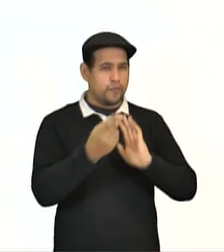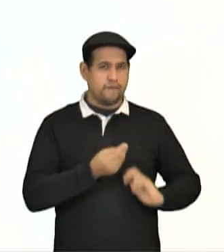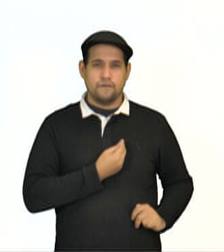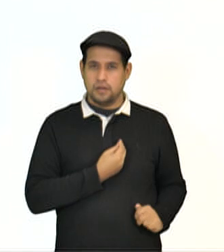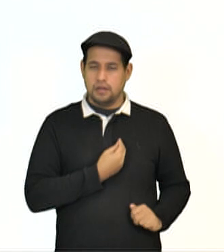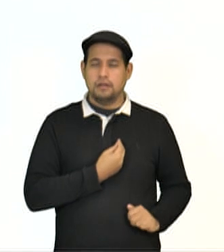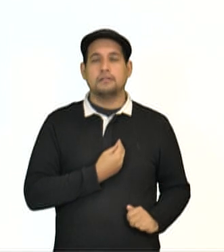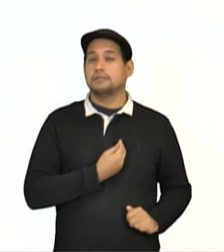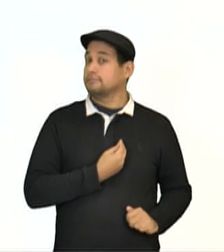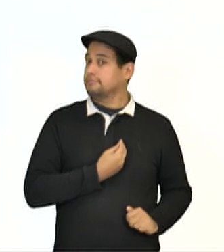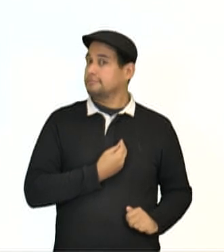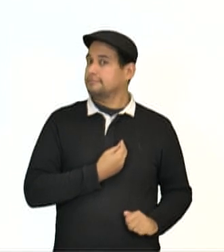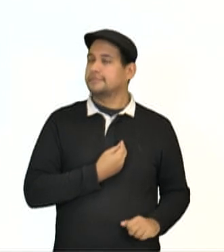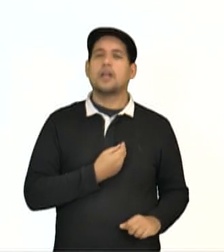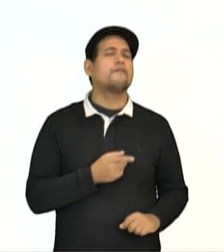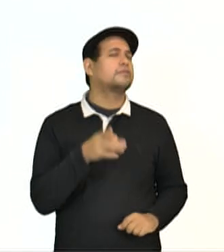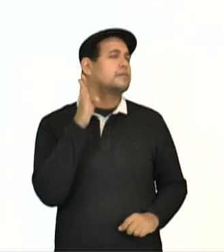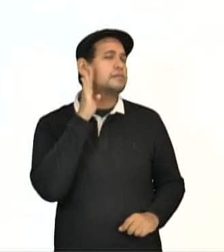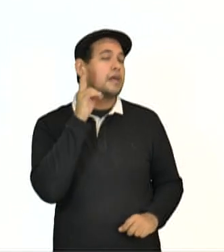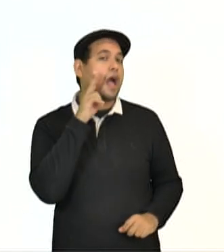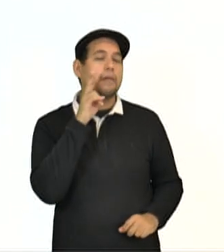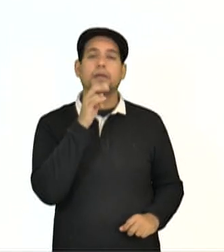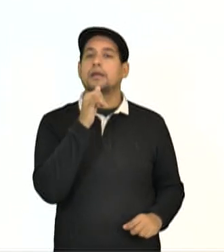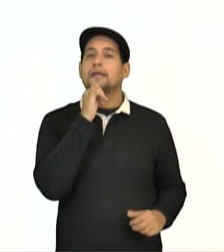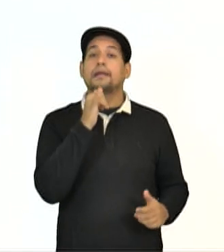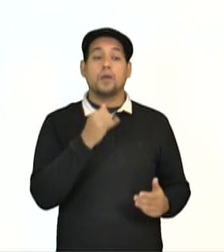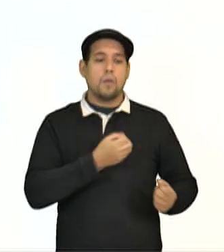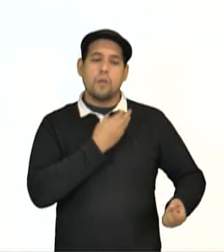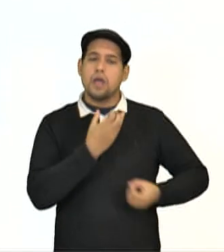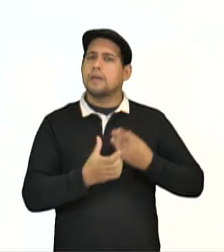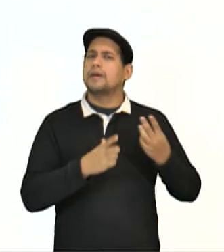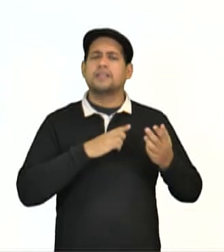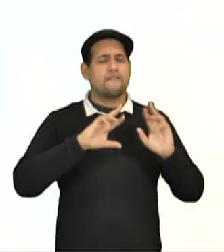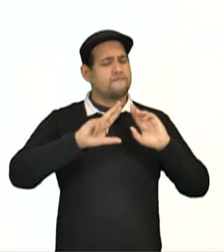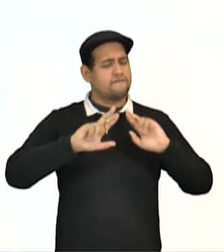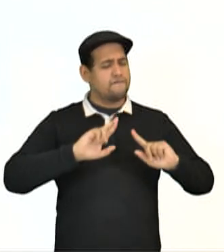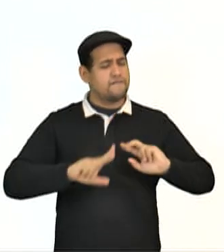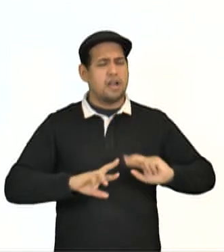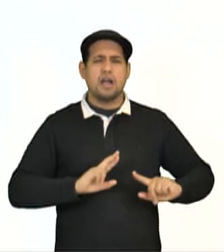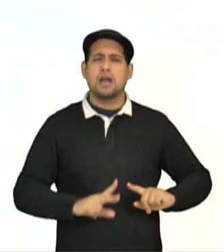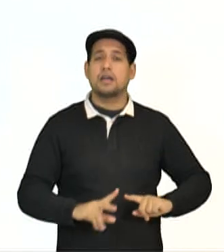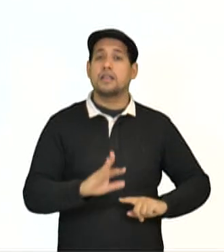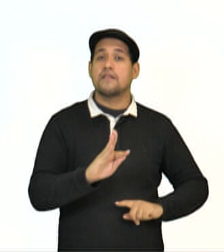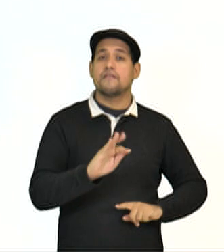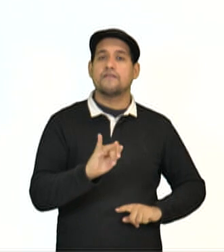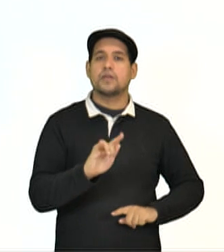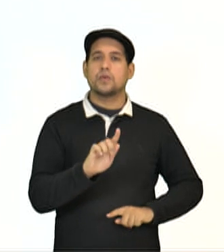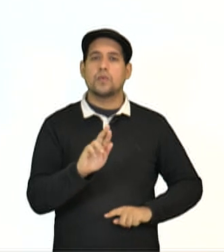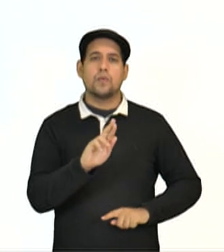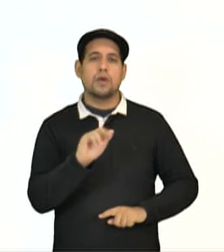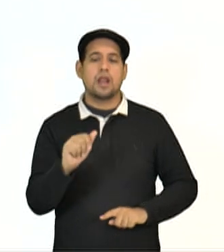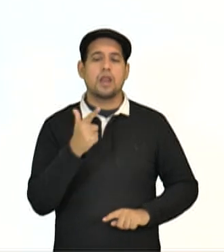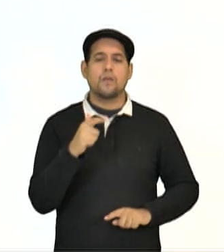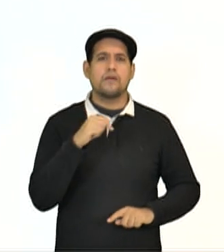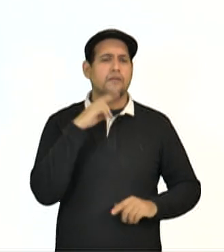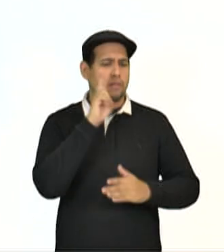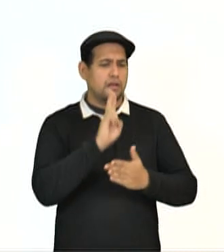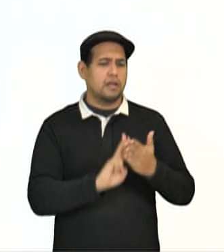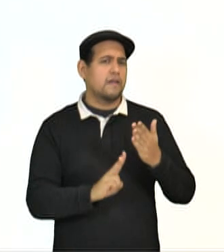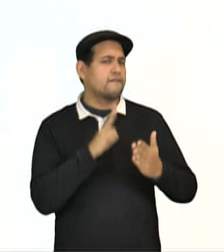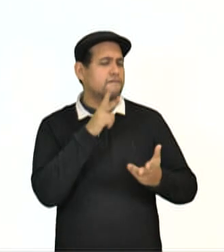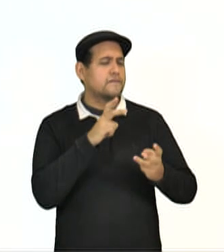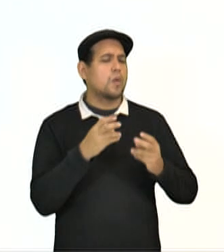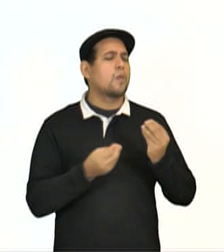já. Você sabia que os poemas são cheios de figuras de linguagem? Vamos ler um poema e ver como isso